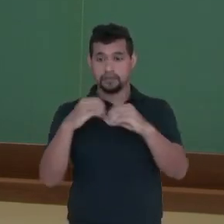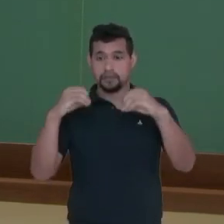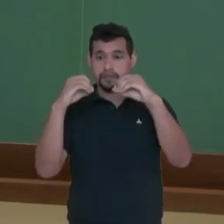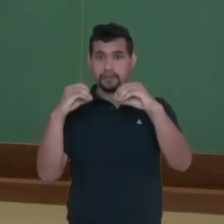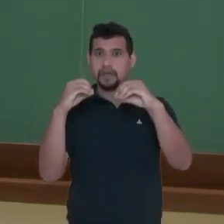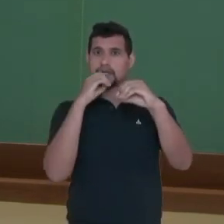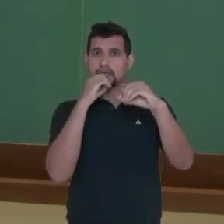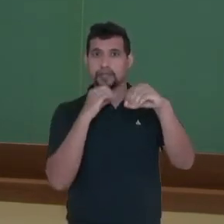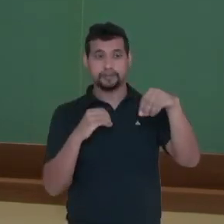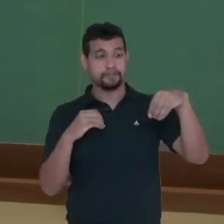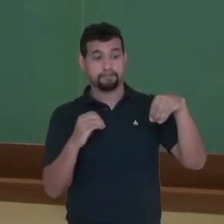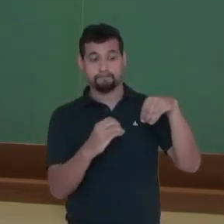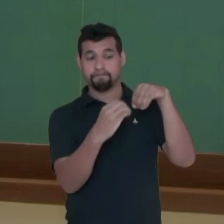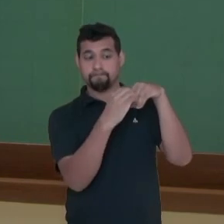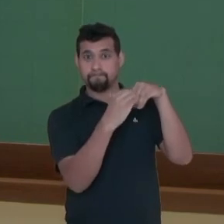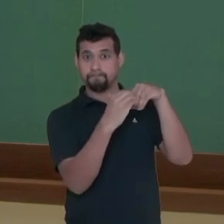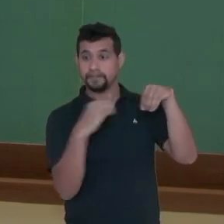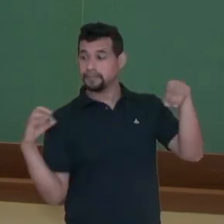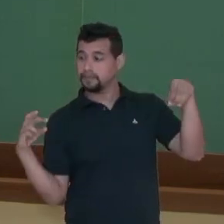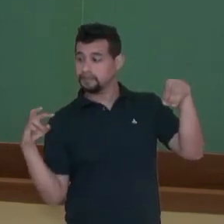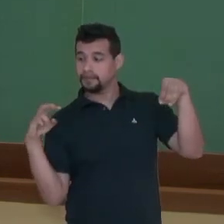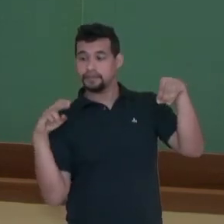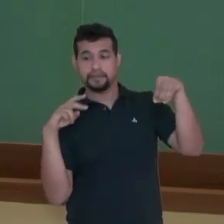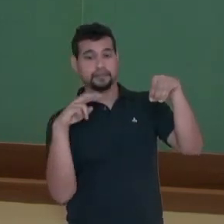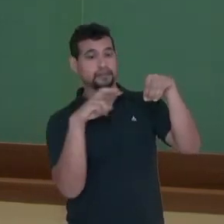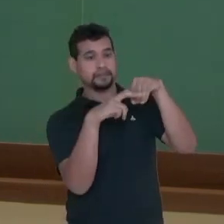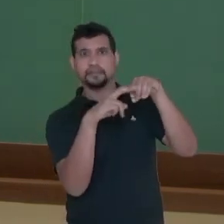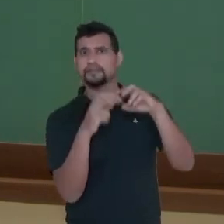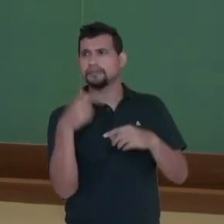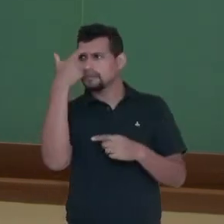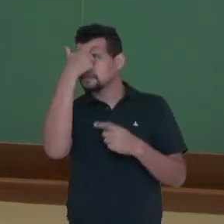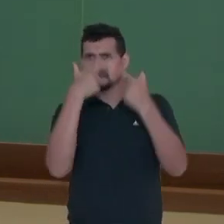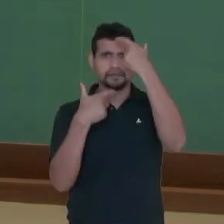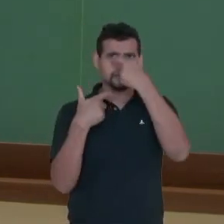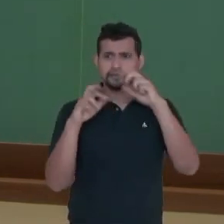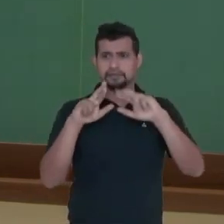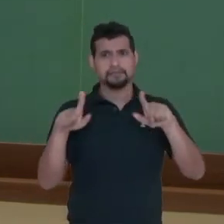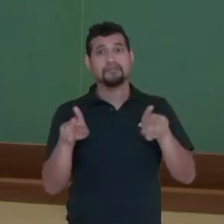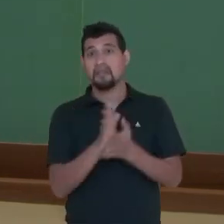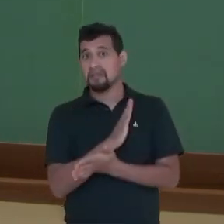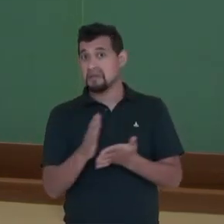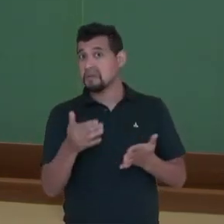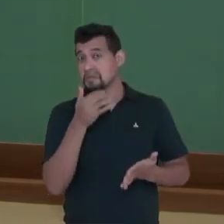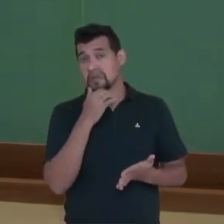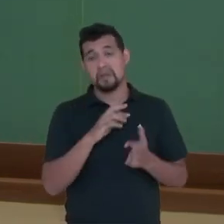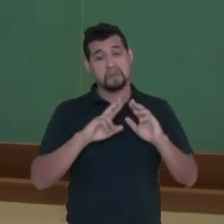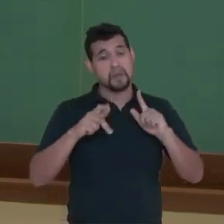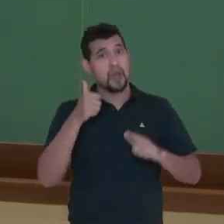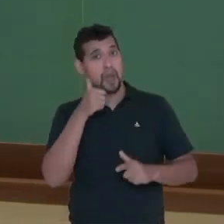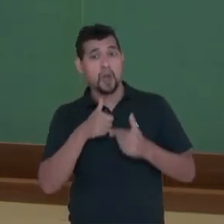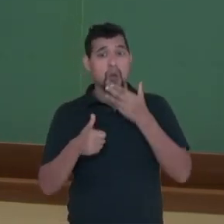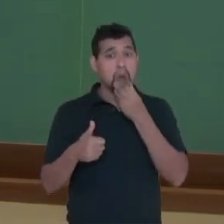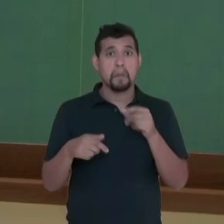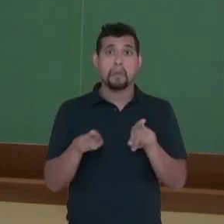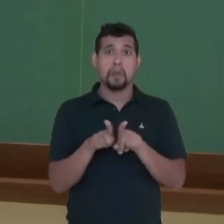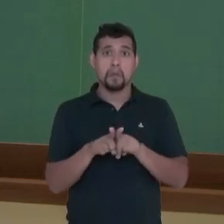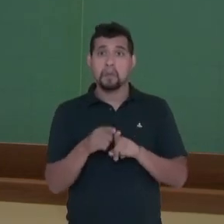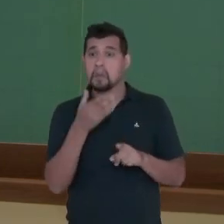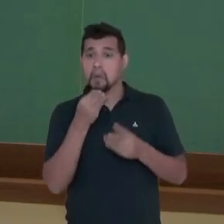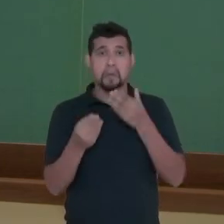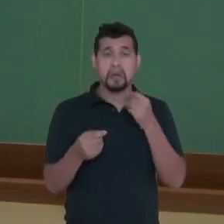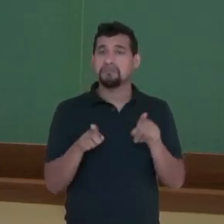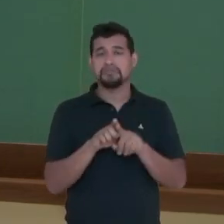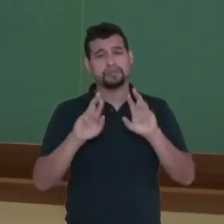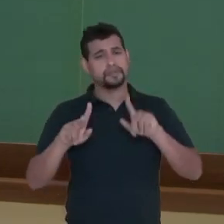dois espermatozoides diferentes, por isso que são indivíduos diferentes, pode ser casal, pode ser menino com menino ou menina e menina,